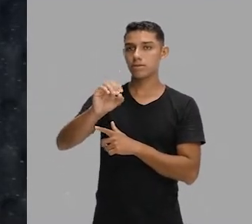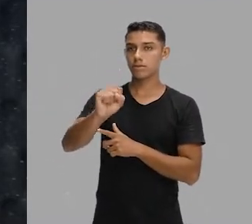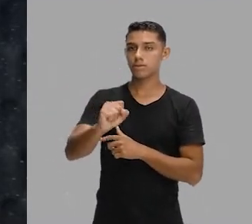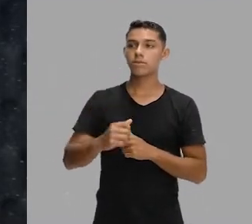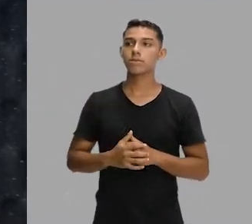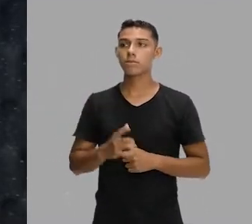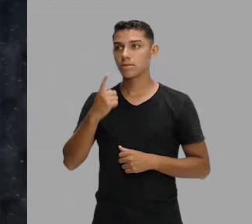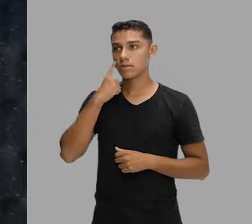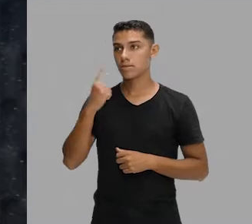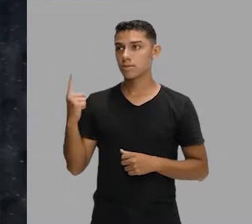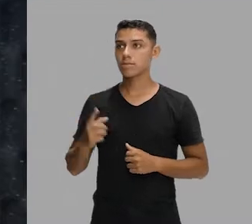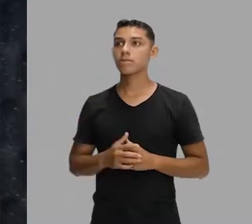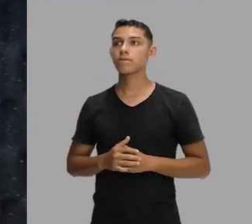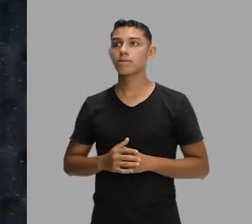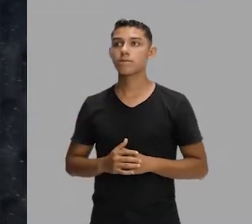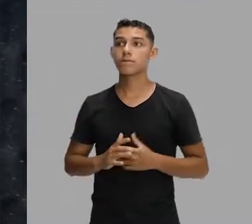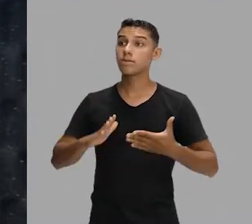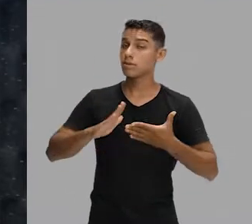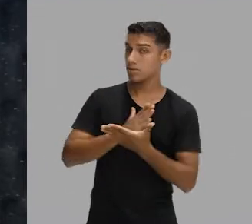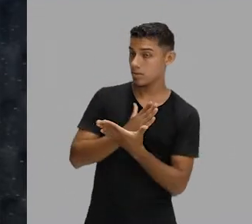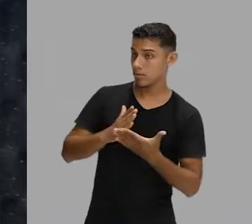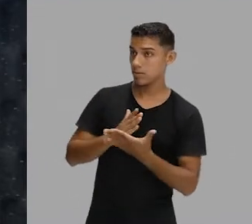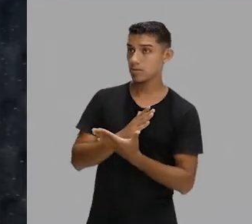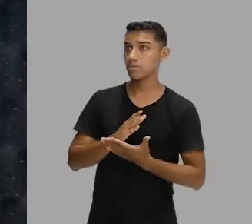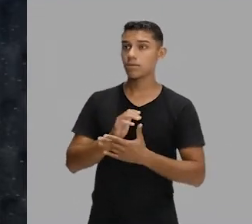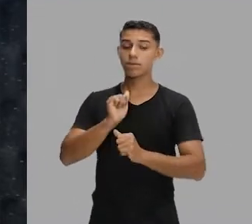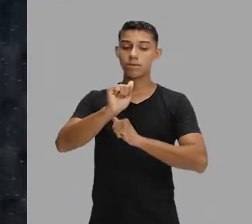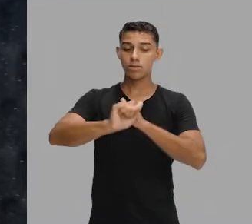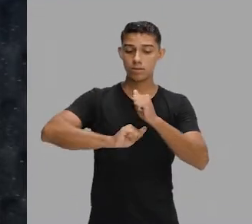observe. Assim, alguns átomos dos